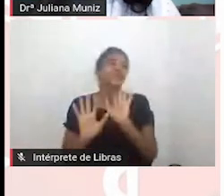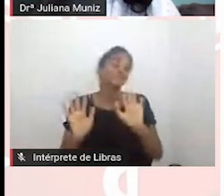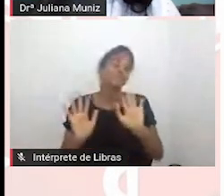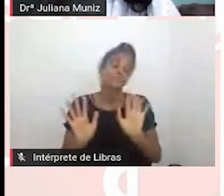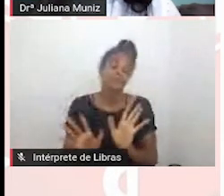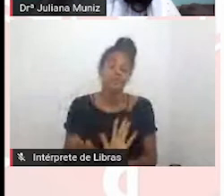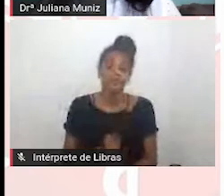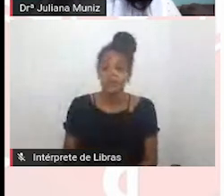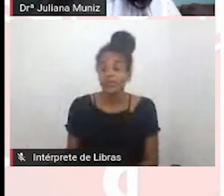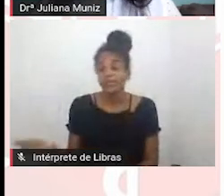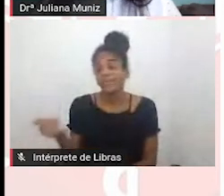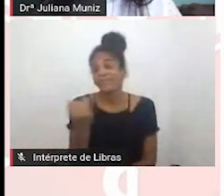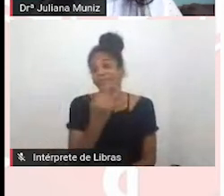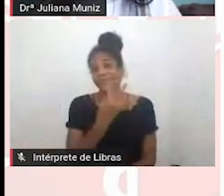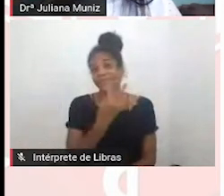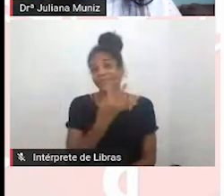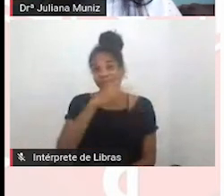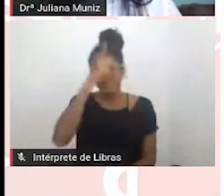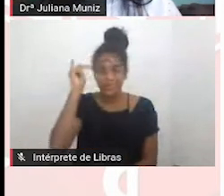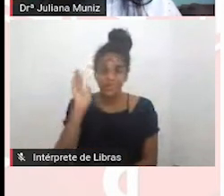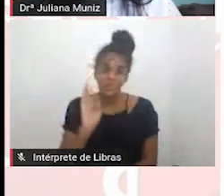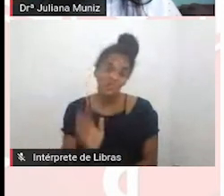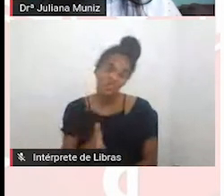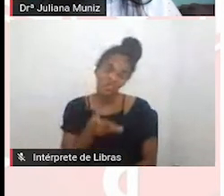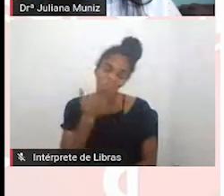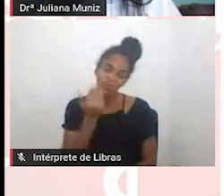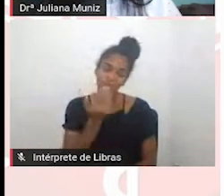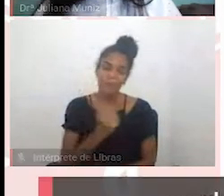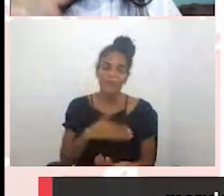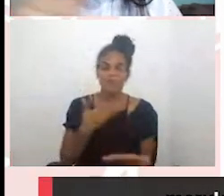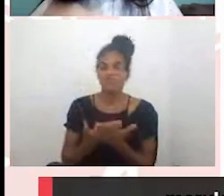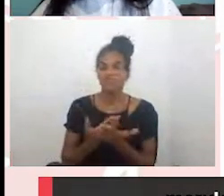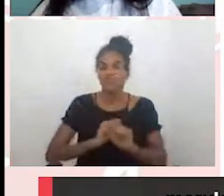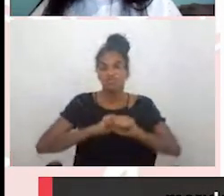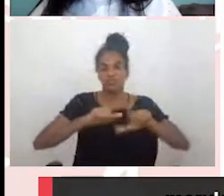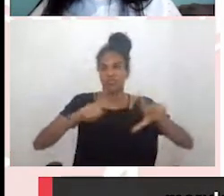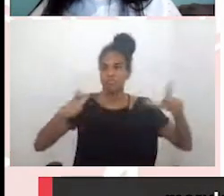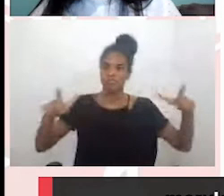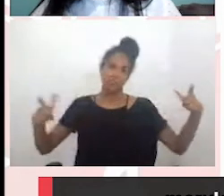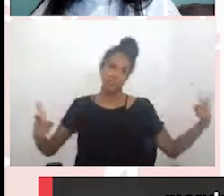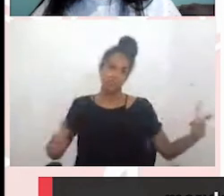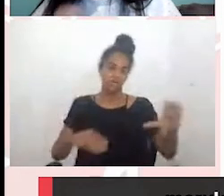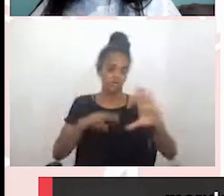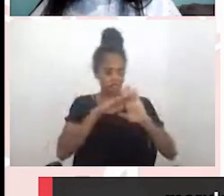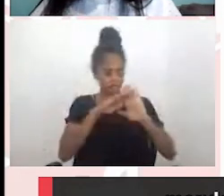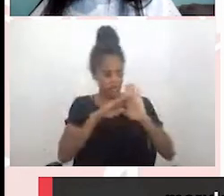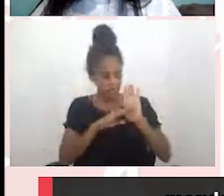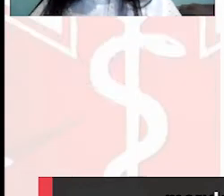foram estudos grandes, que tiveram um vazamento científico, que foram publicados em grandes revistas. A não ser esse estudo aqui, que a